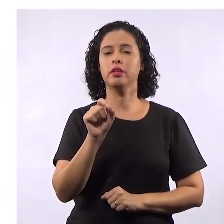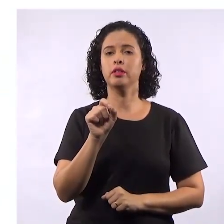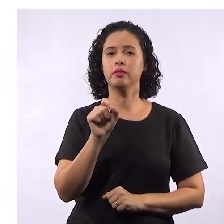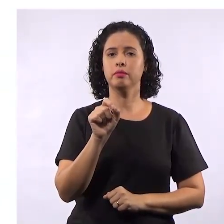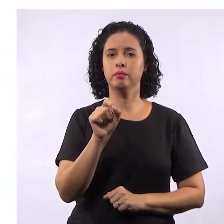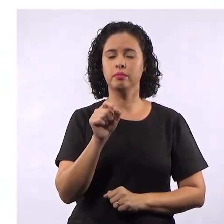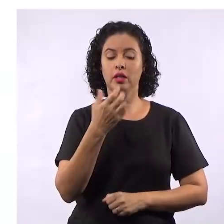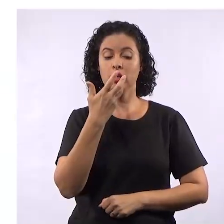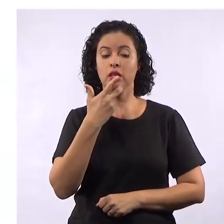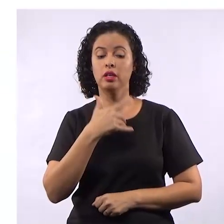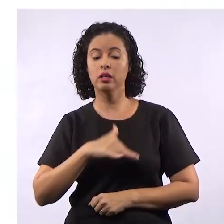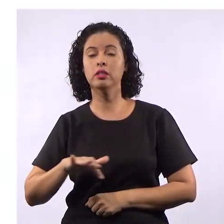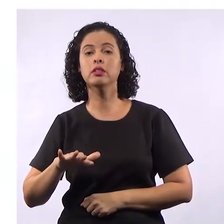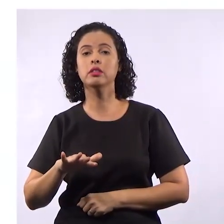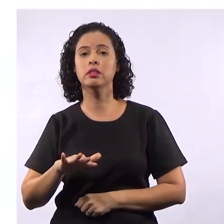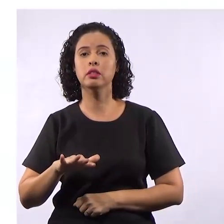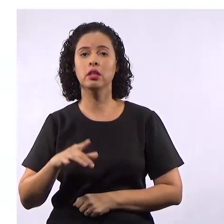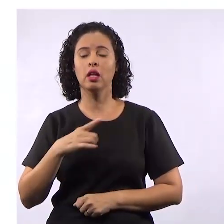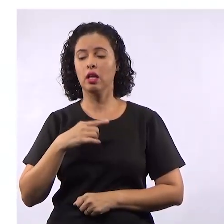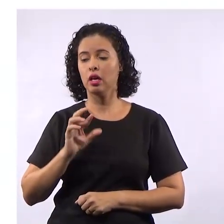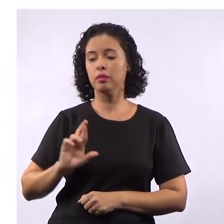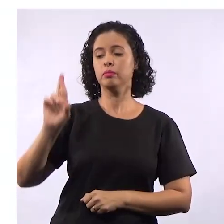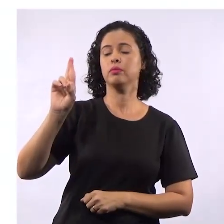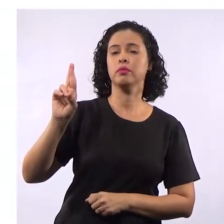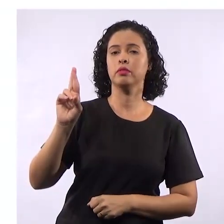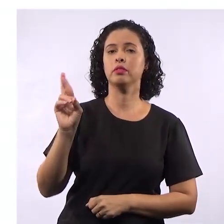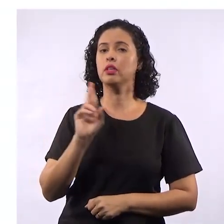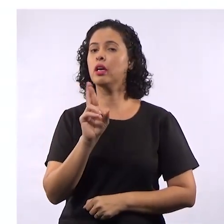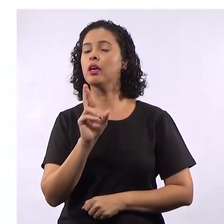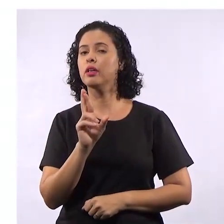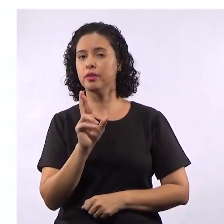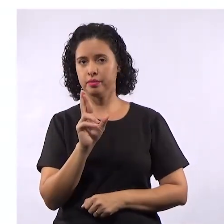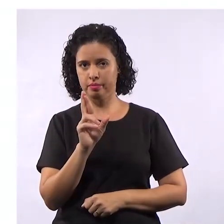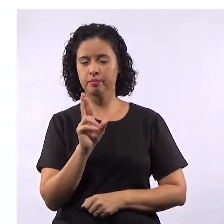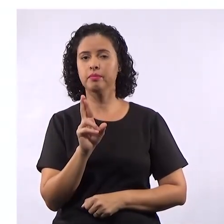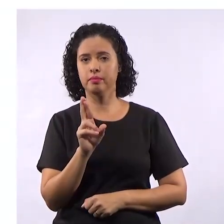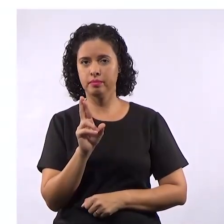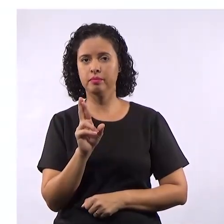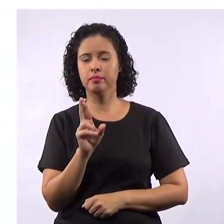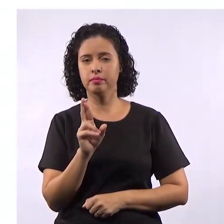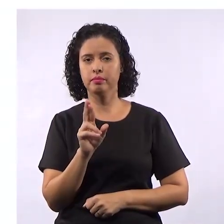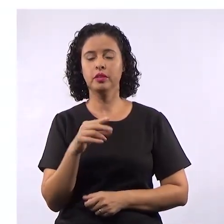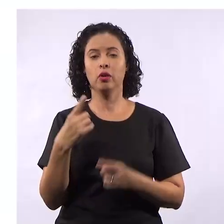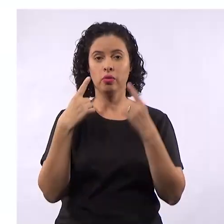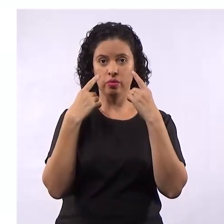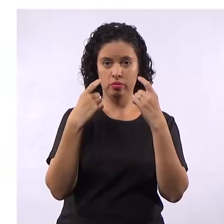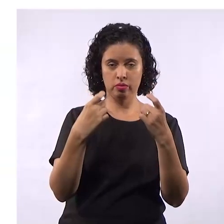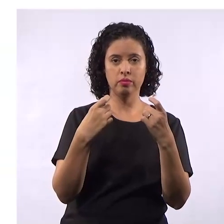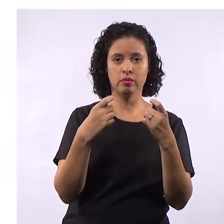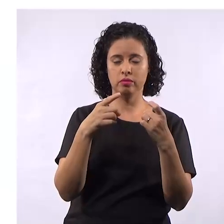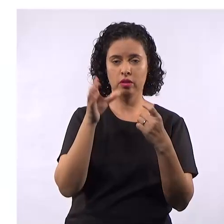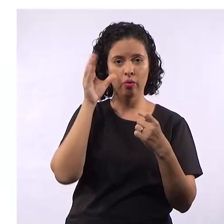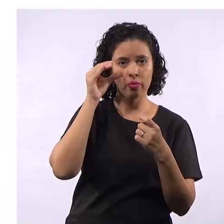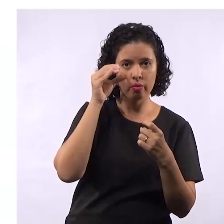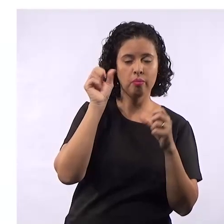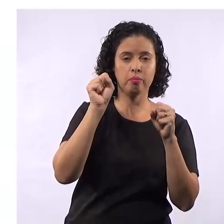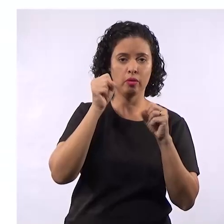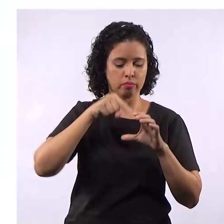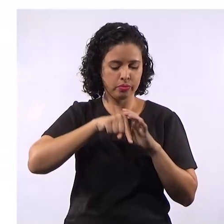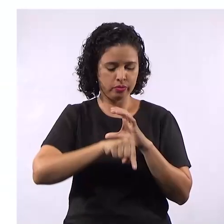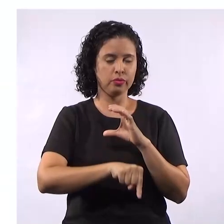do nascimento com vida, mas ela tem a salvo desde a concepção os direitos, por exemplo,